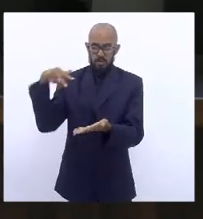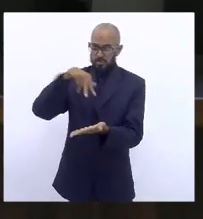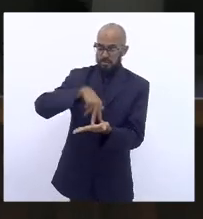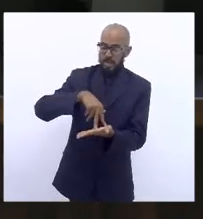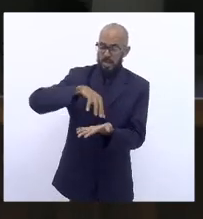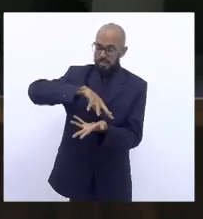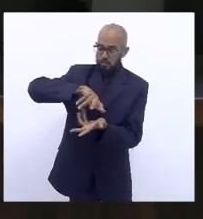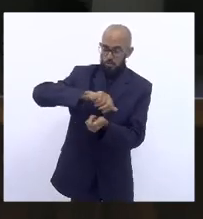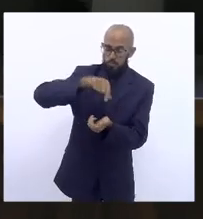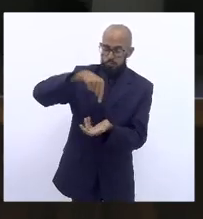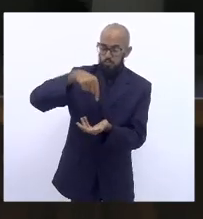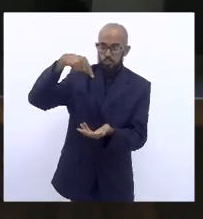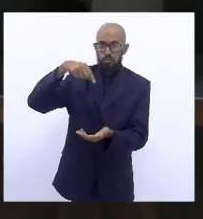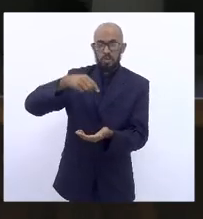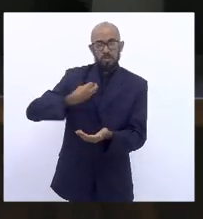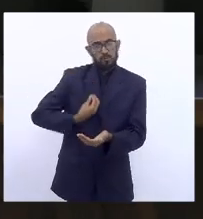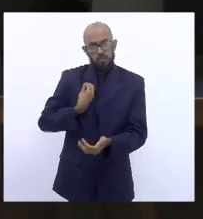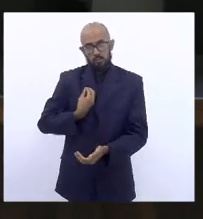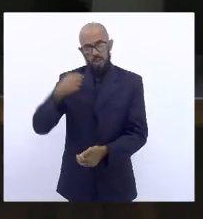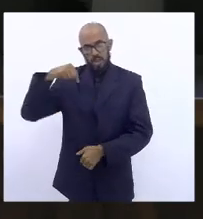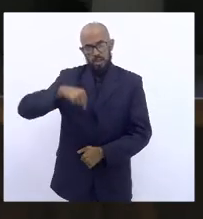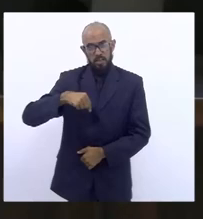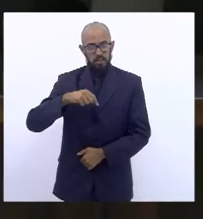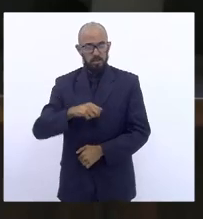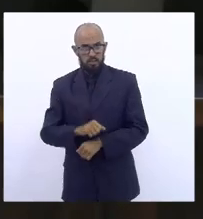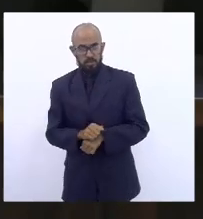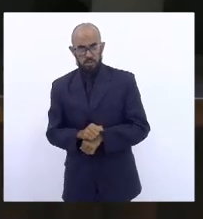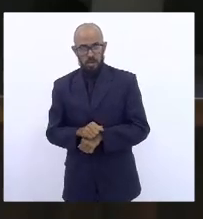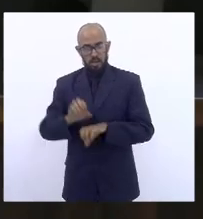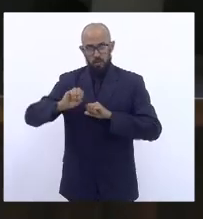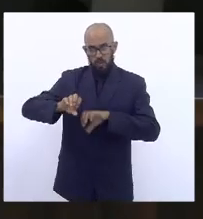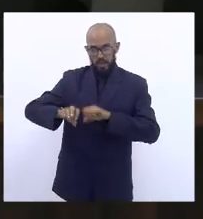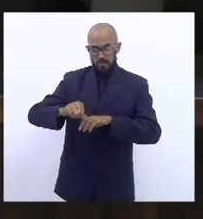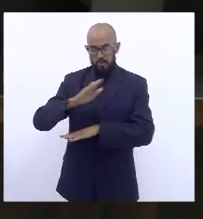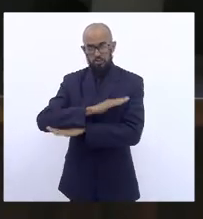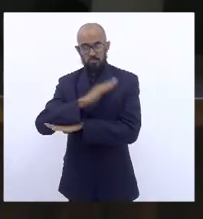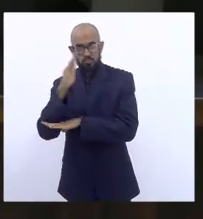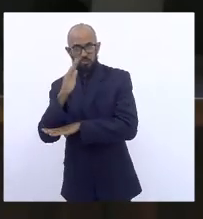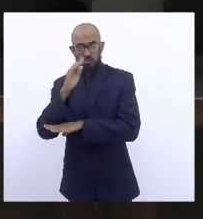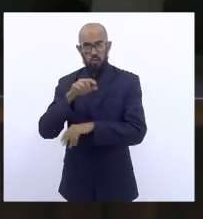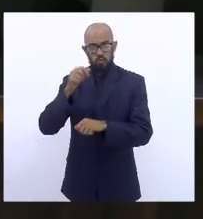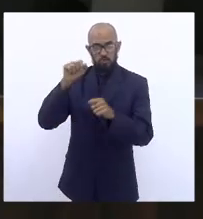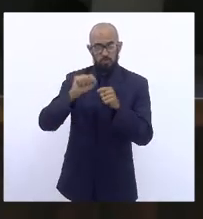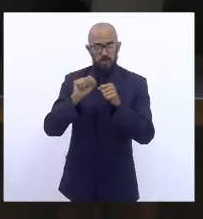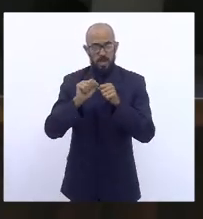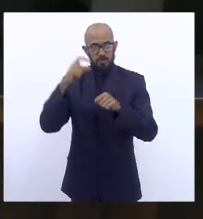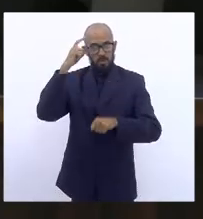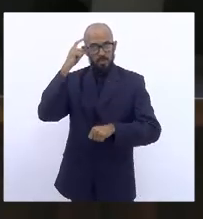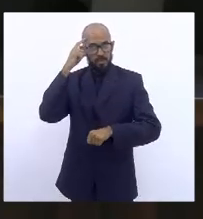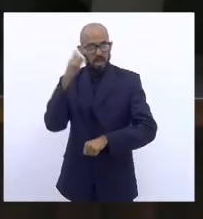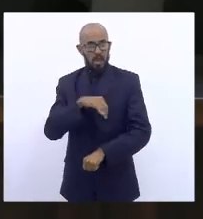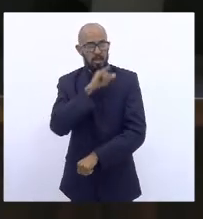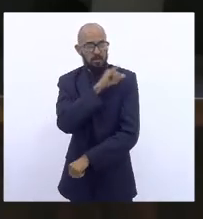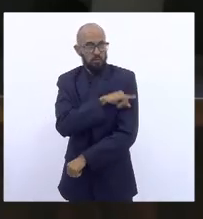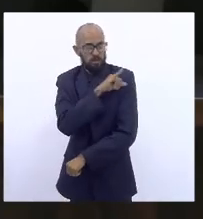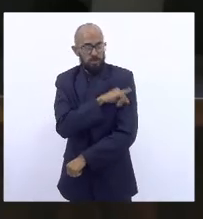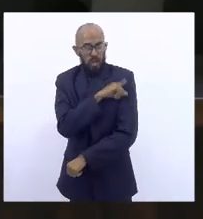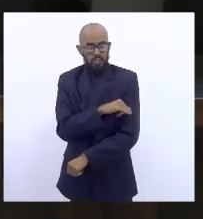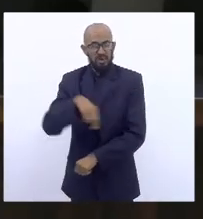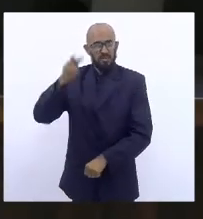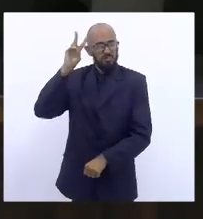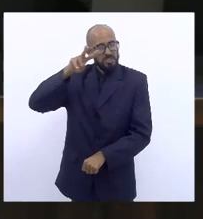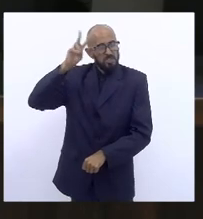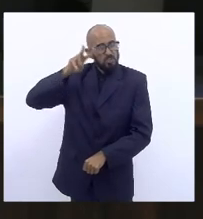para se colocar no mundo. Então, a educação integral nos faz pensar, inclusive aqui no Rio de Janeiro, nos faz pensar em uma experiência